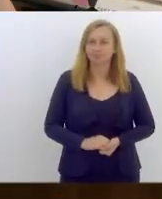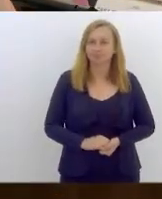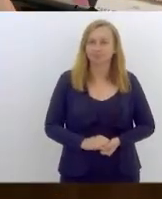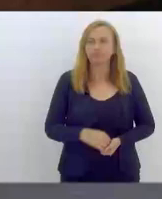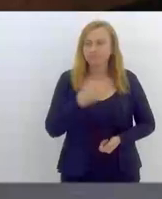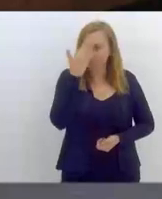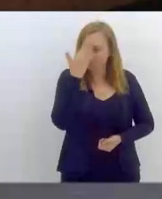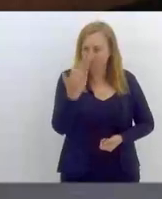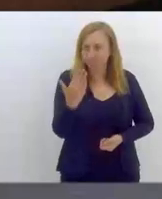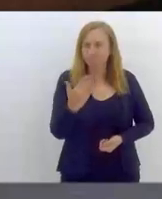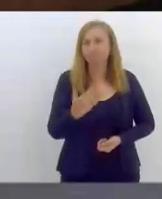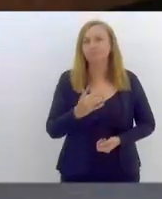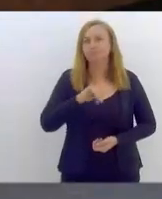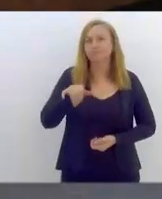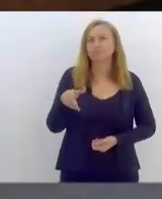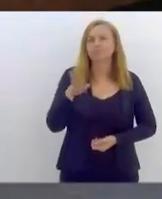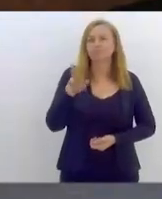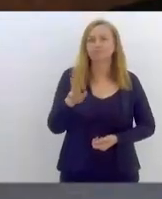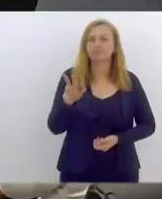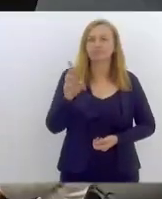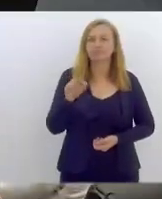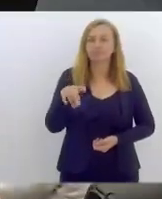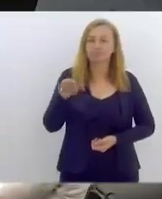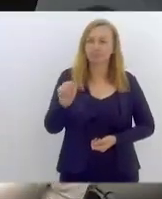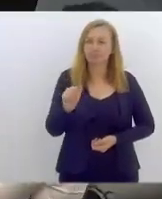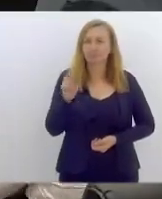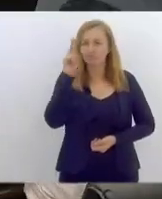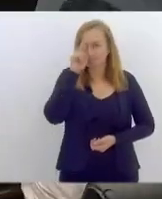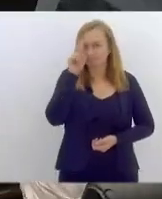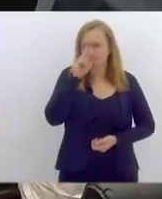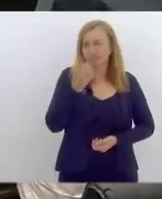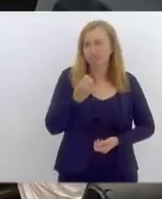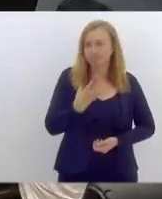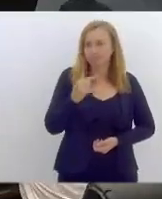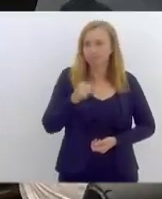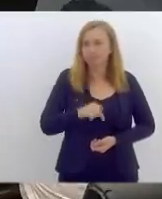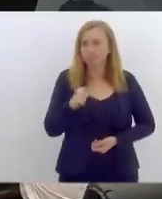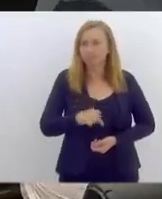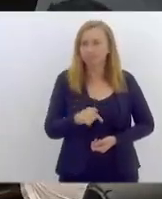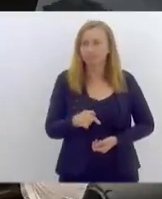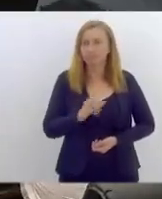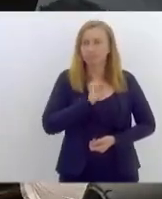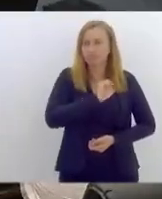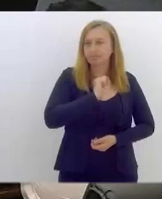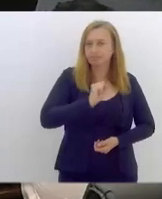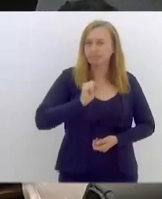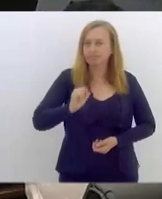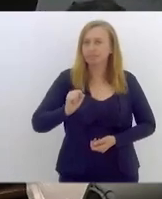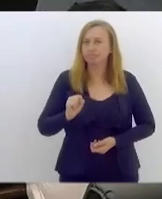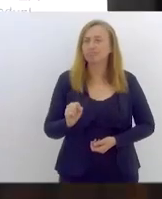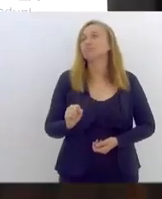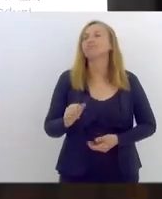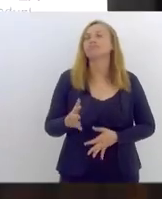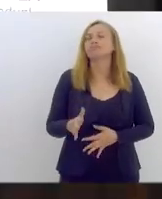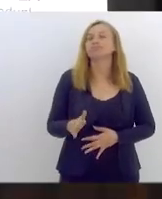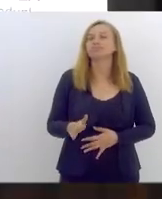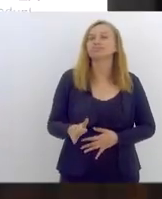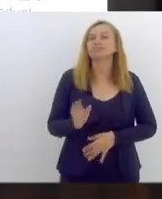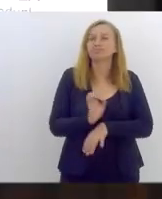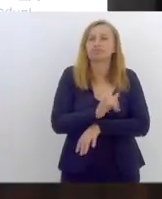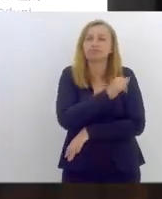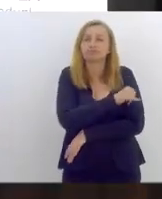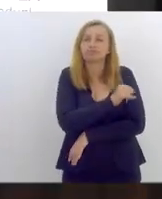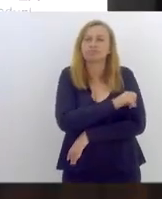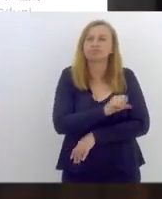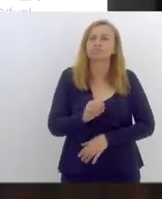Muito obrigada, Jurema Werneck, que lembra muito bem aqui das chacinas no estado do Rio de Janeiro e